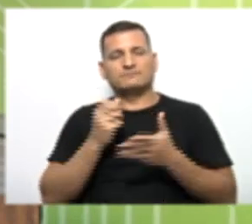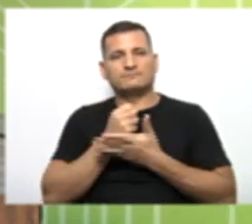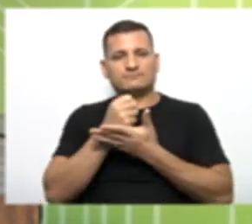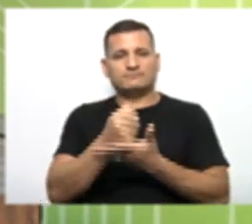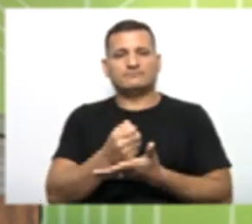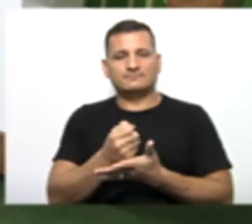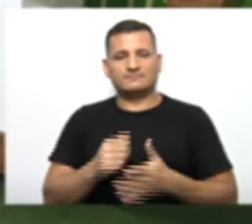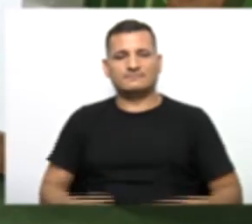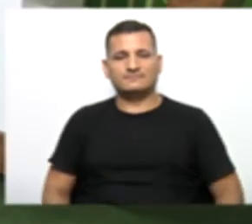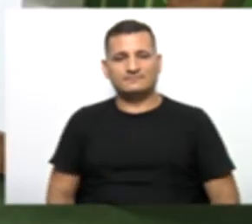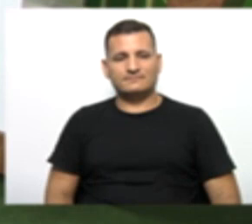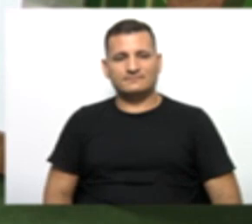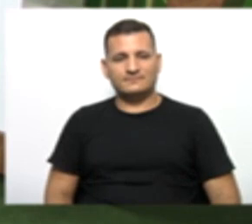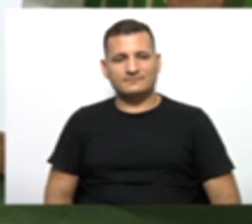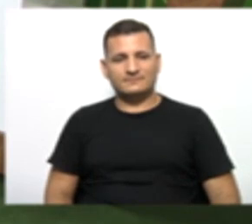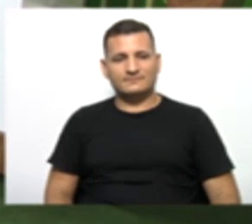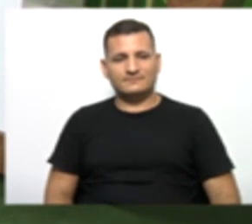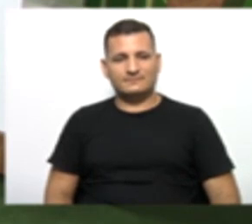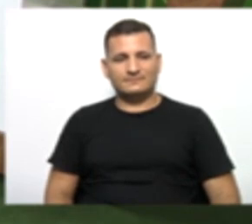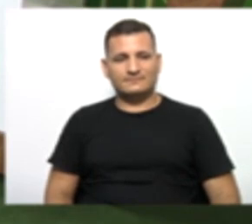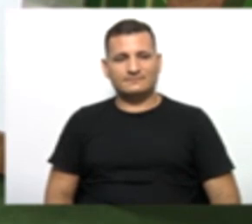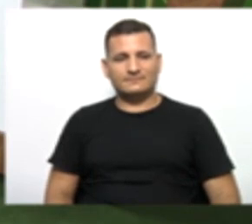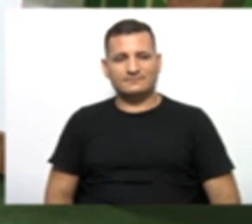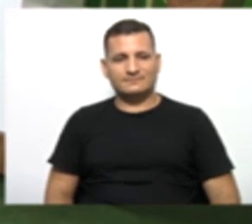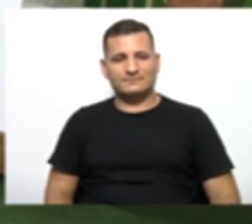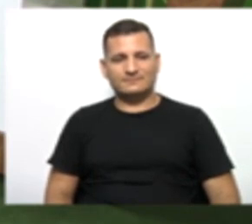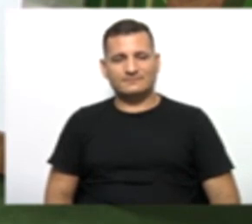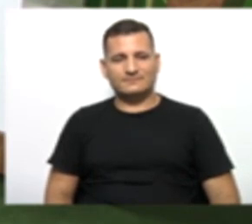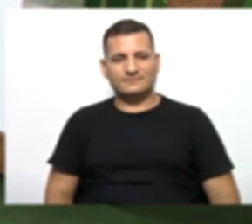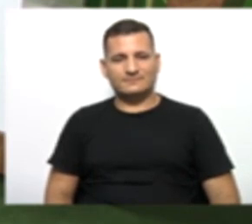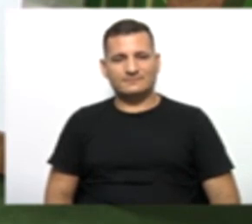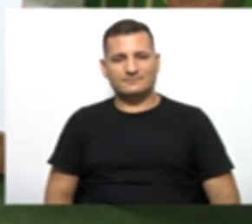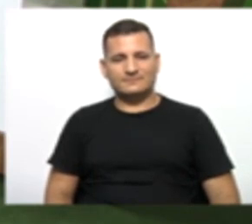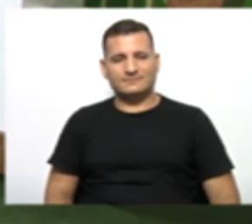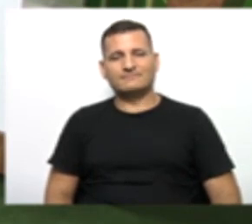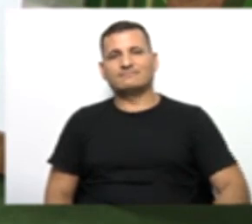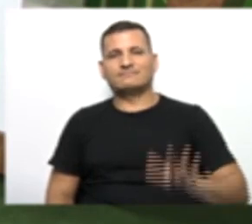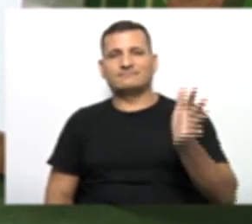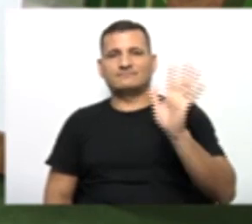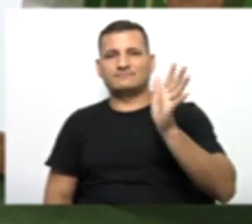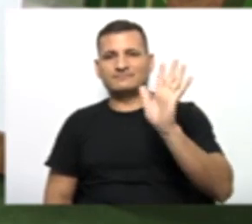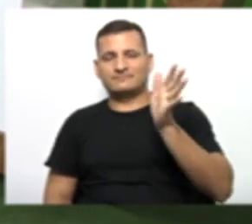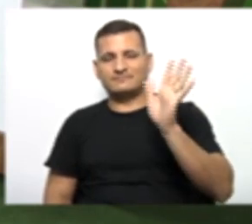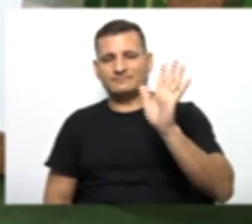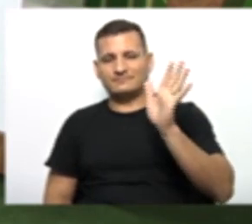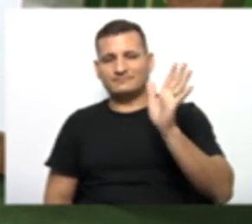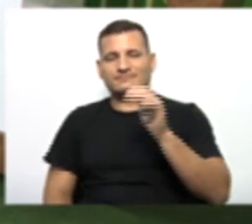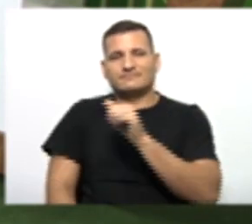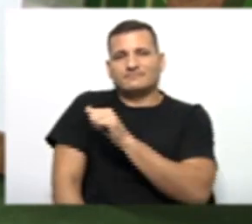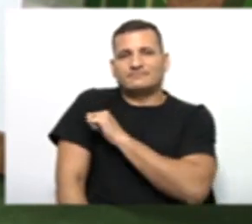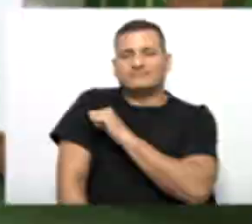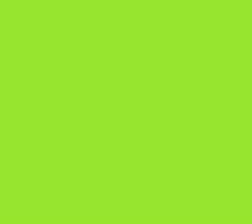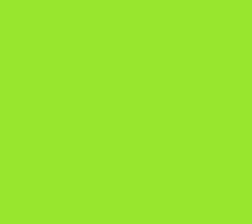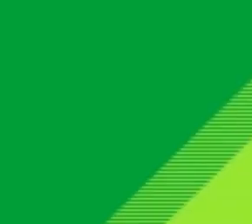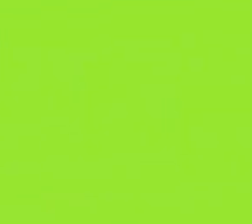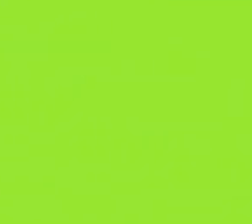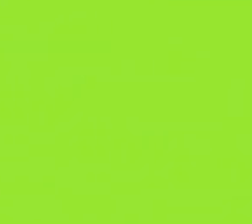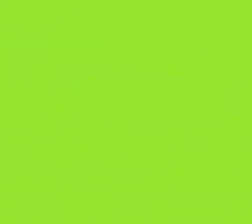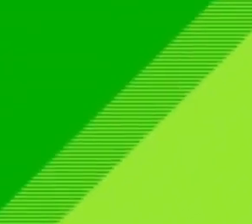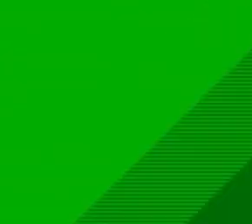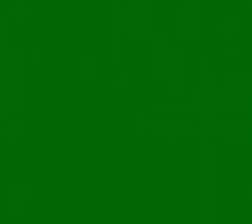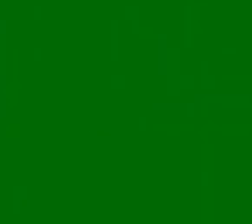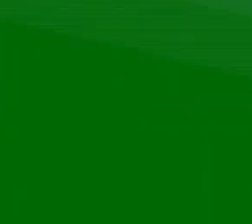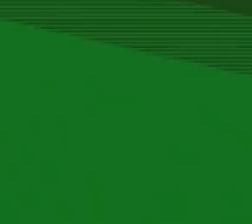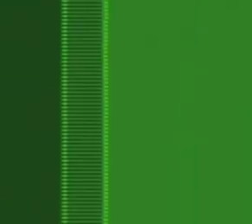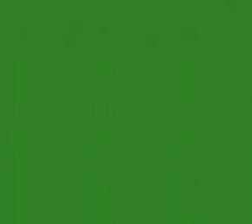auxiliá-los. Certo, professor Márcia? Certo, professor Willis. Até a próxima, alunos e professores tutores.